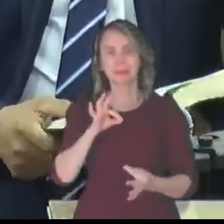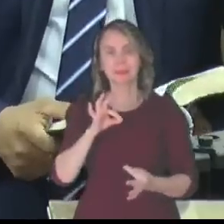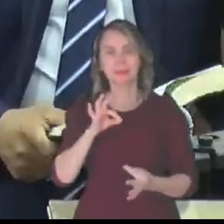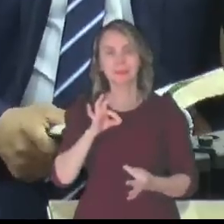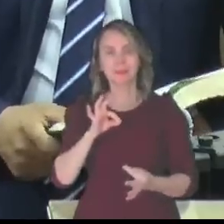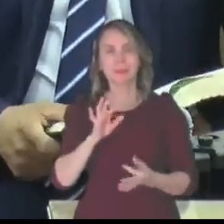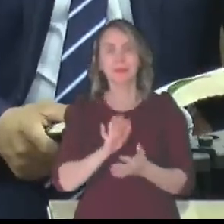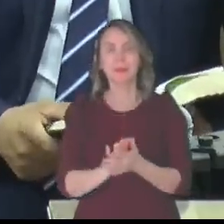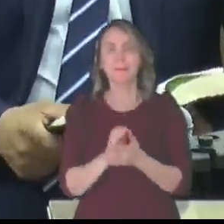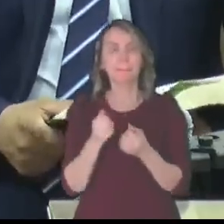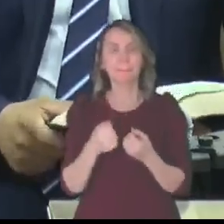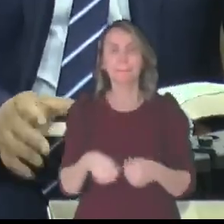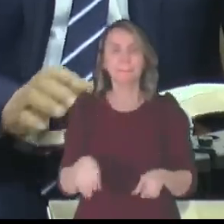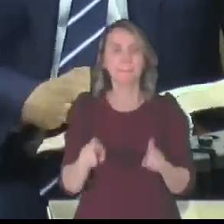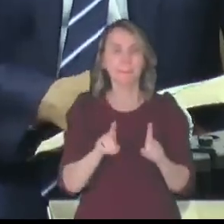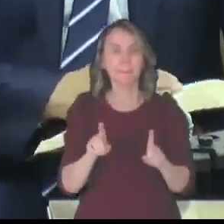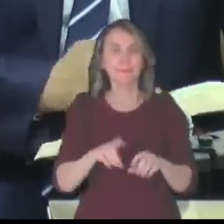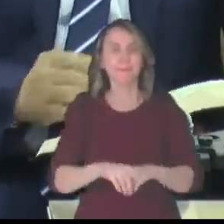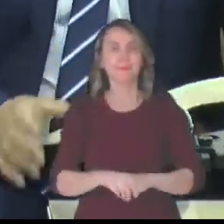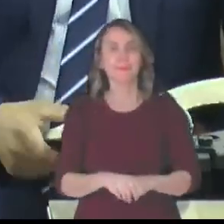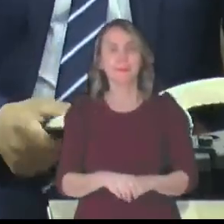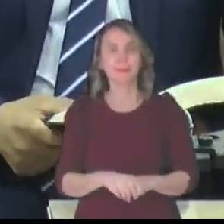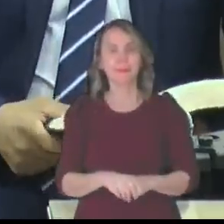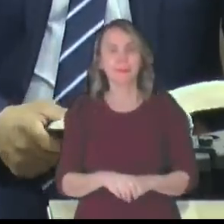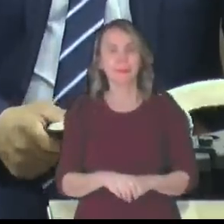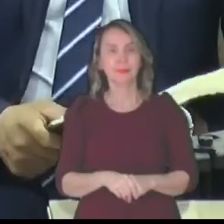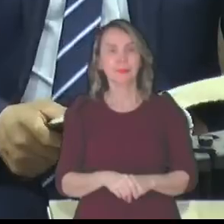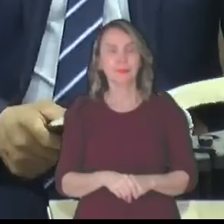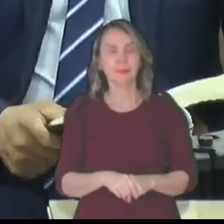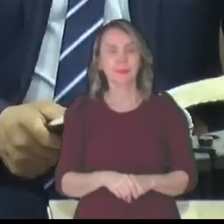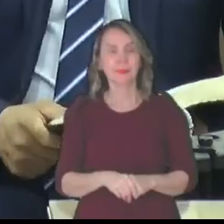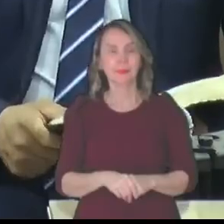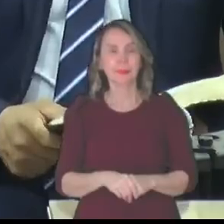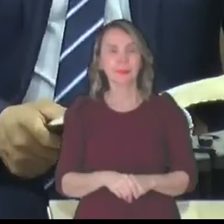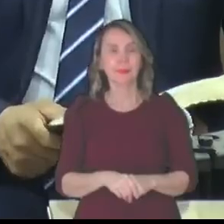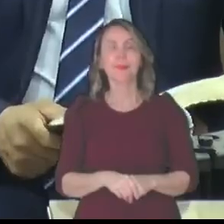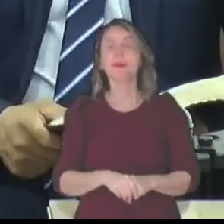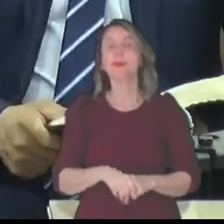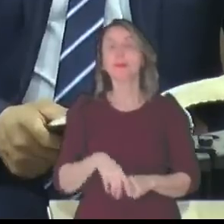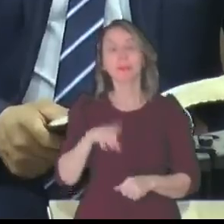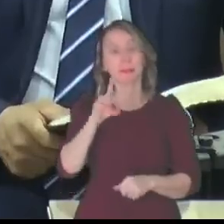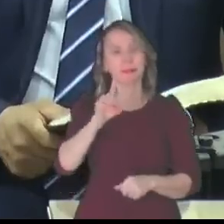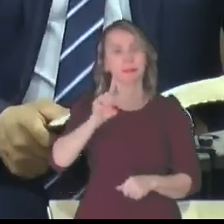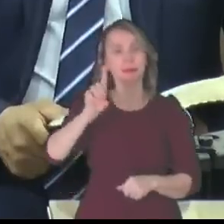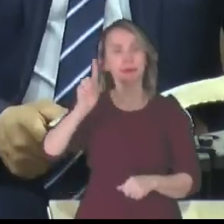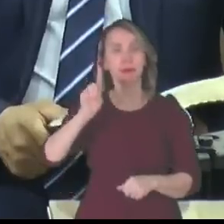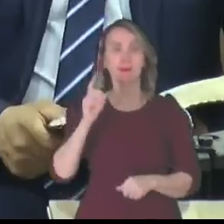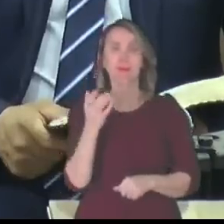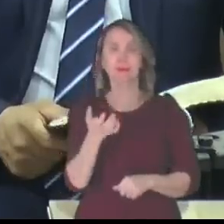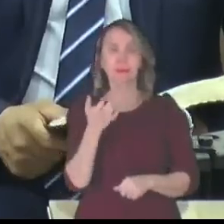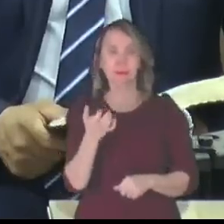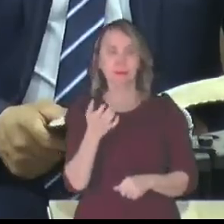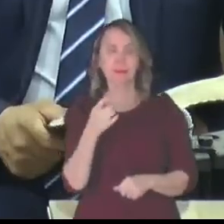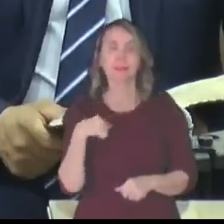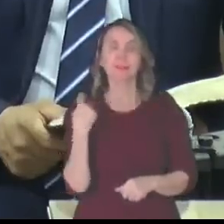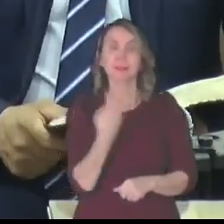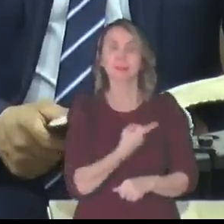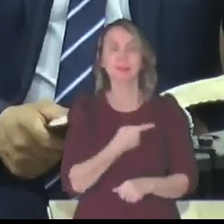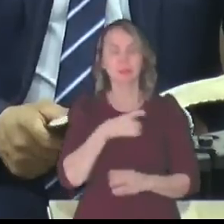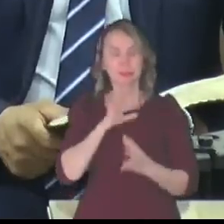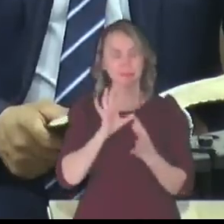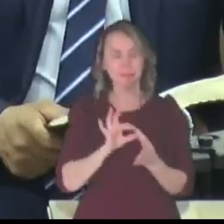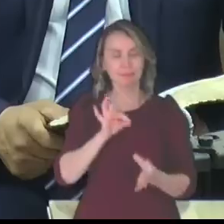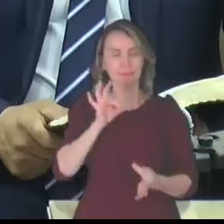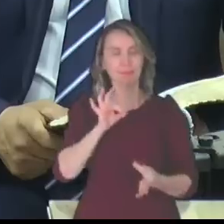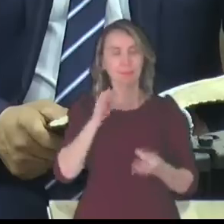não precisa quebrar a cabeça com isso glória a Deus a preocupação de Deus é com a nossa espiritualidade é